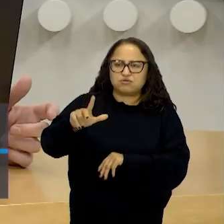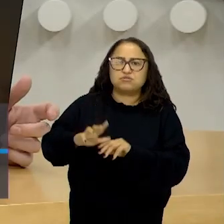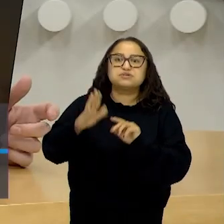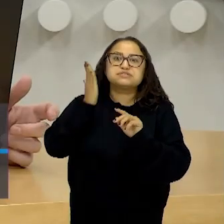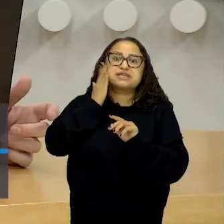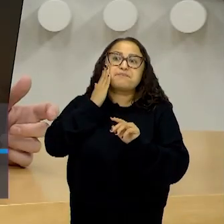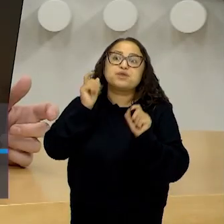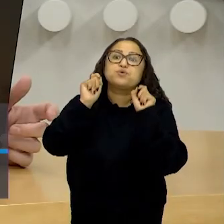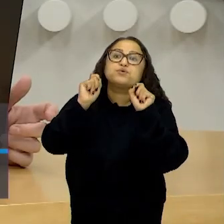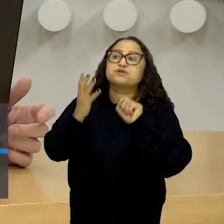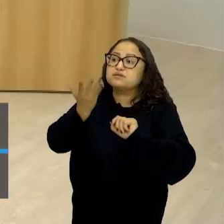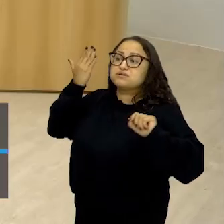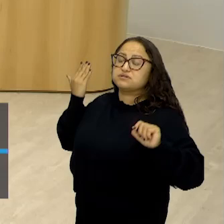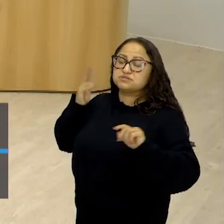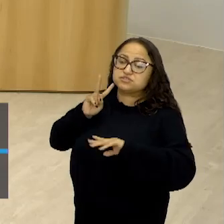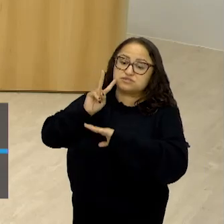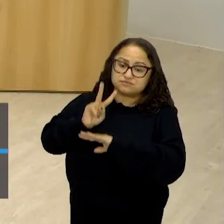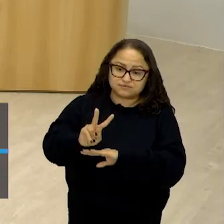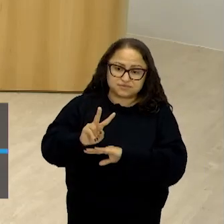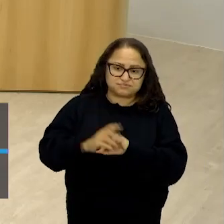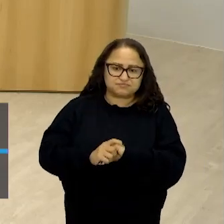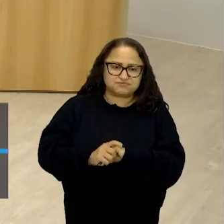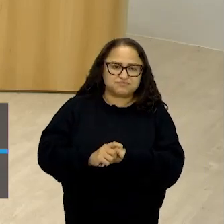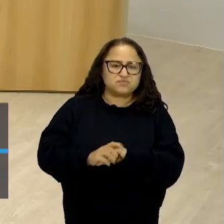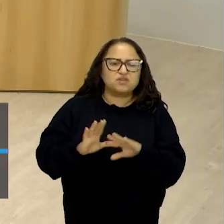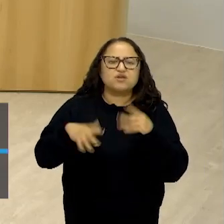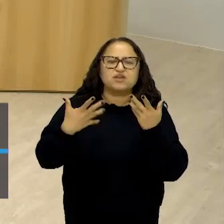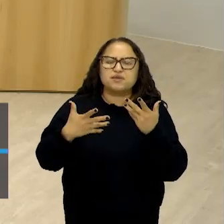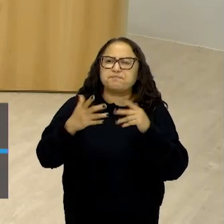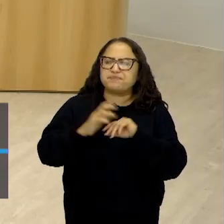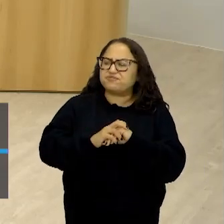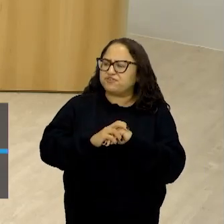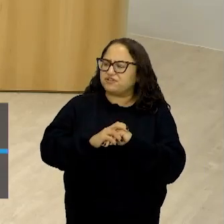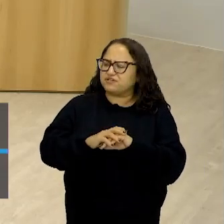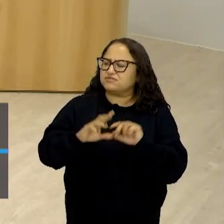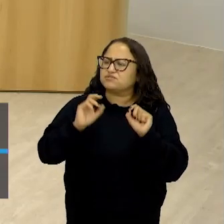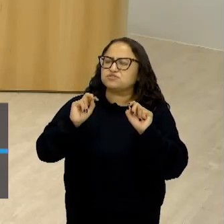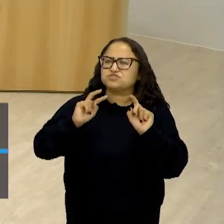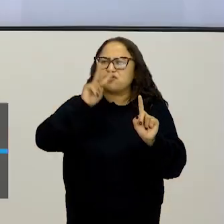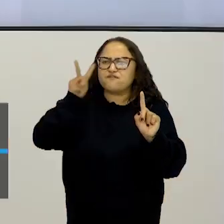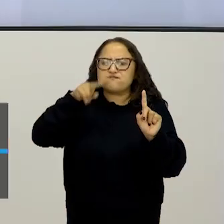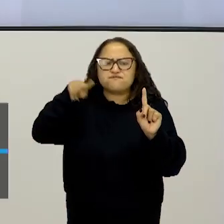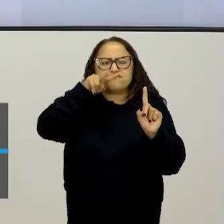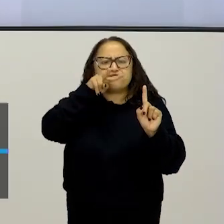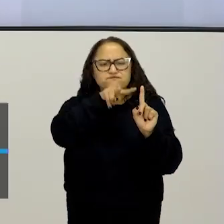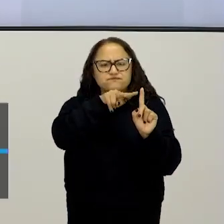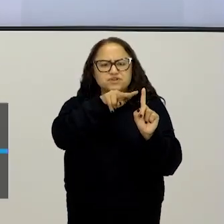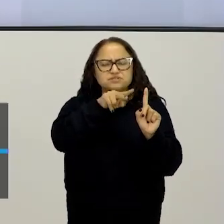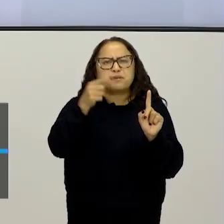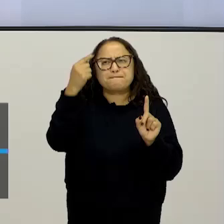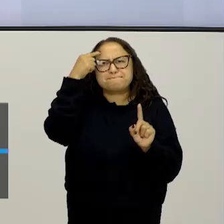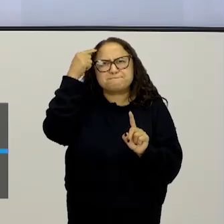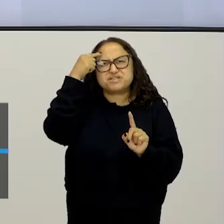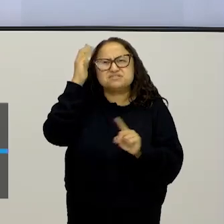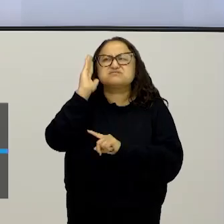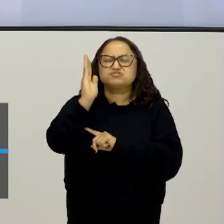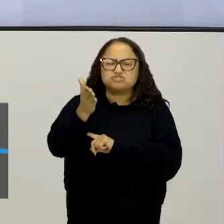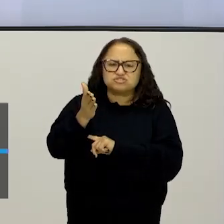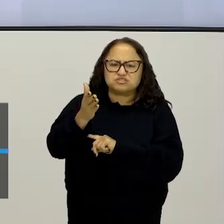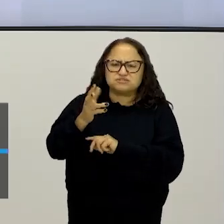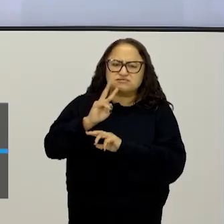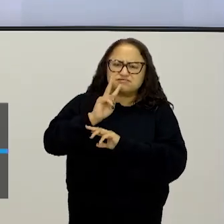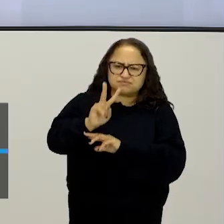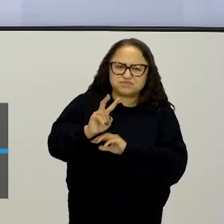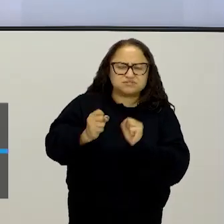or things. Tá, um preview, como se Não, você João. Isso. falasse assim, você pensa em alguma coisa, tipo, Ah. vê